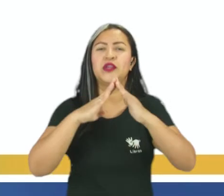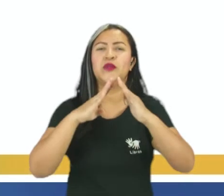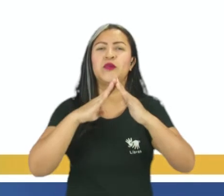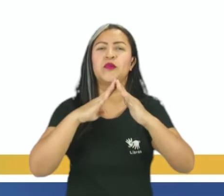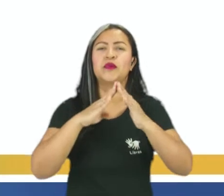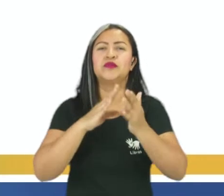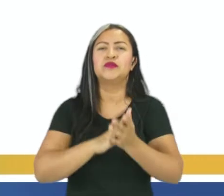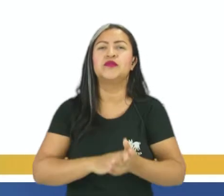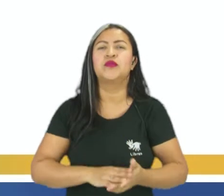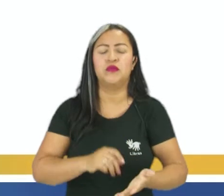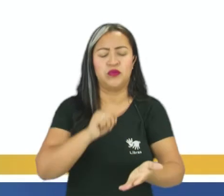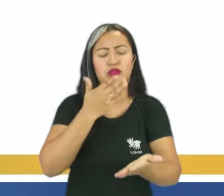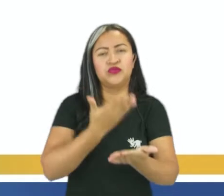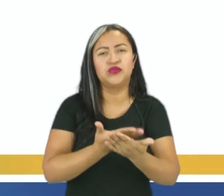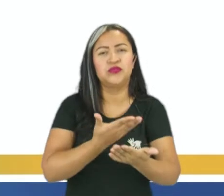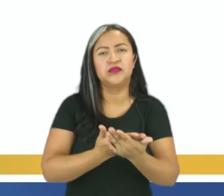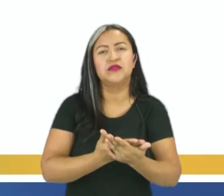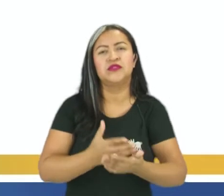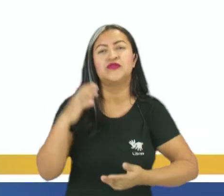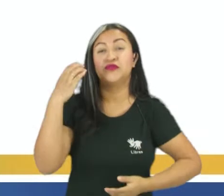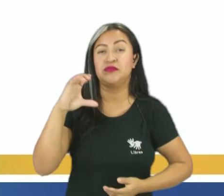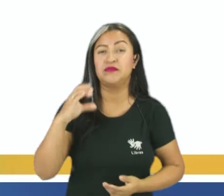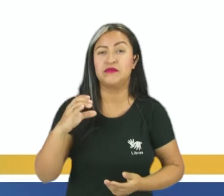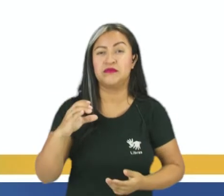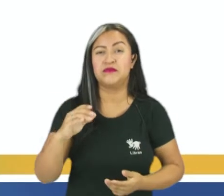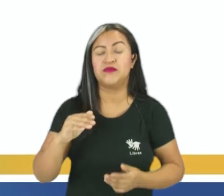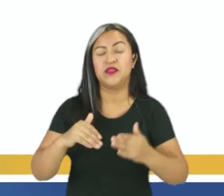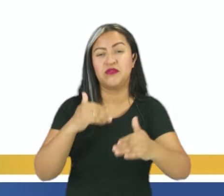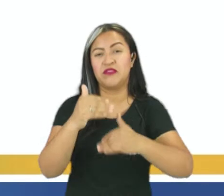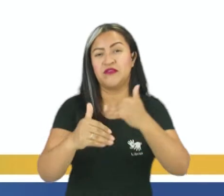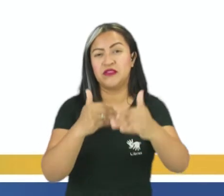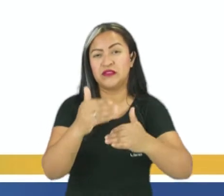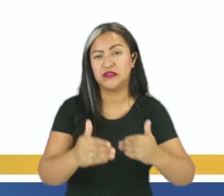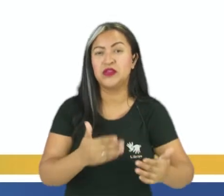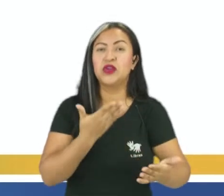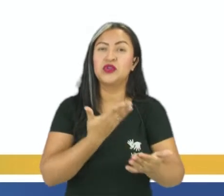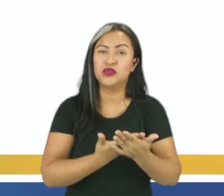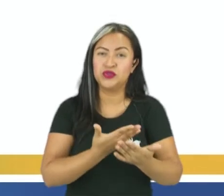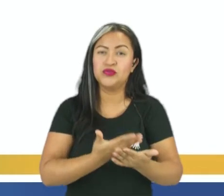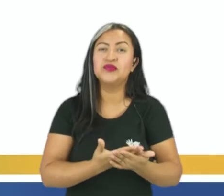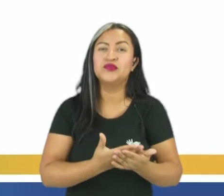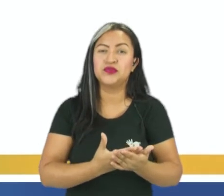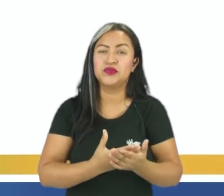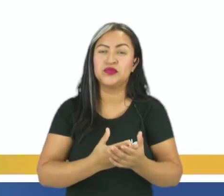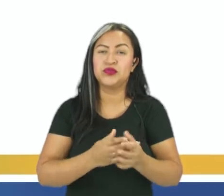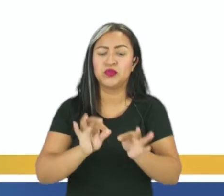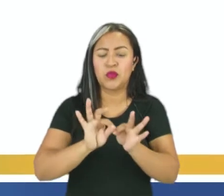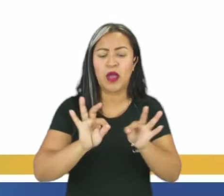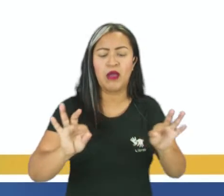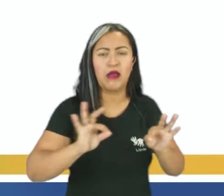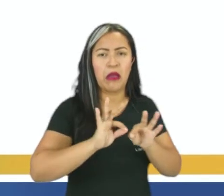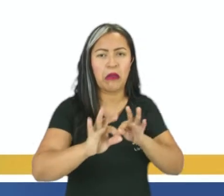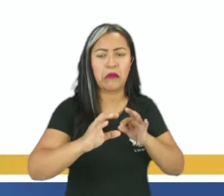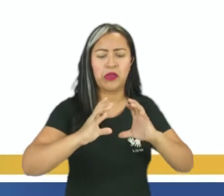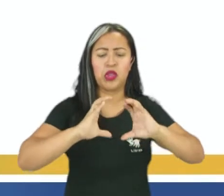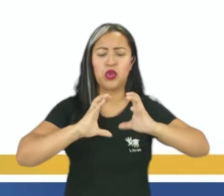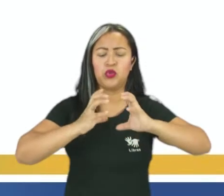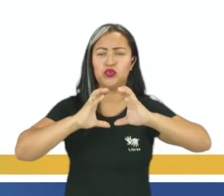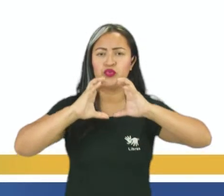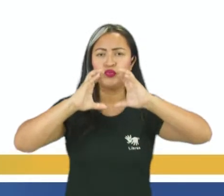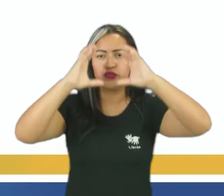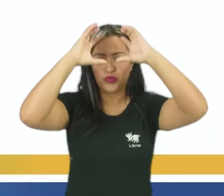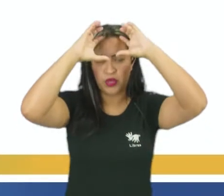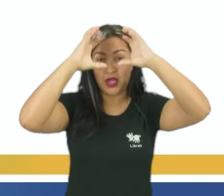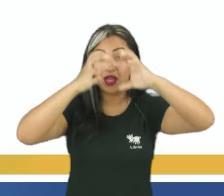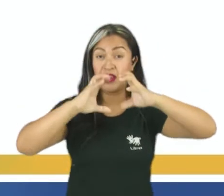vêm estudando aí essa craniometria. Pessoal, o que seria isso, né? Seria então aí